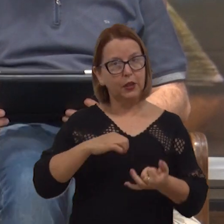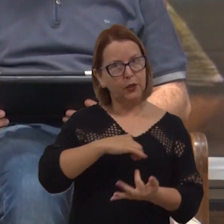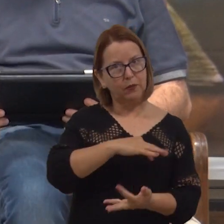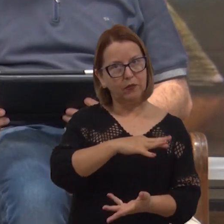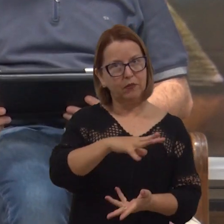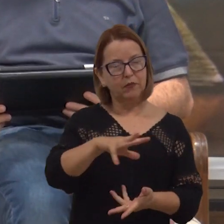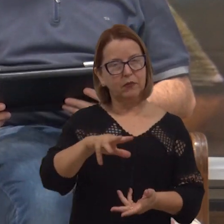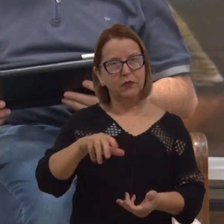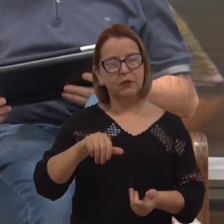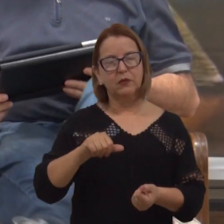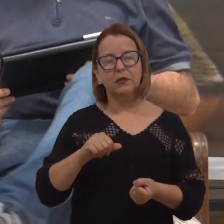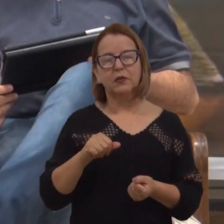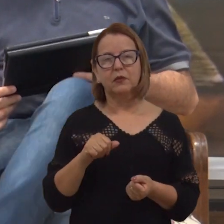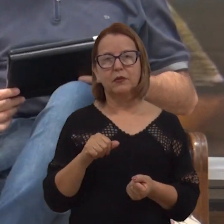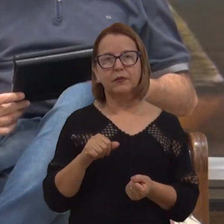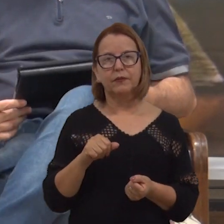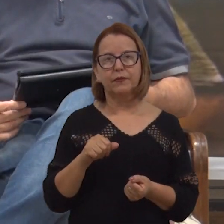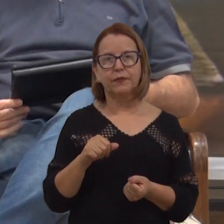é